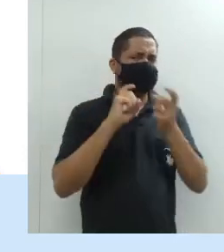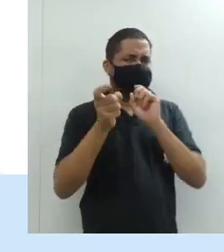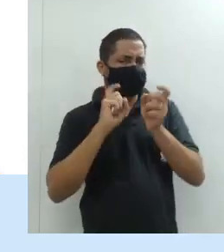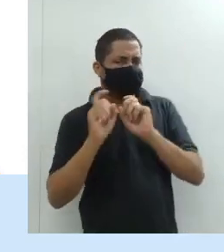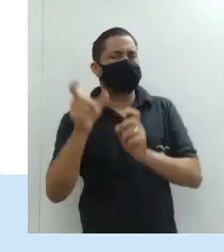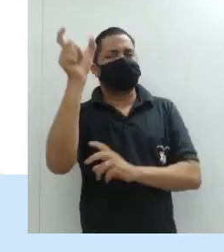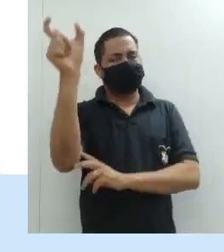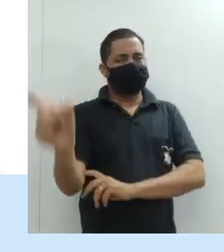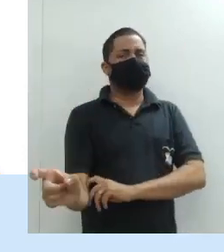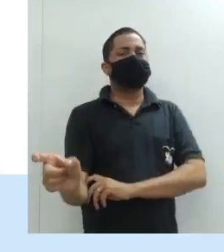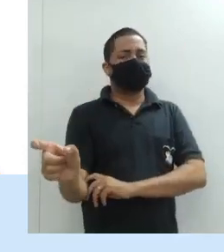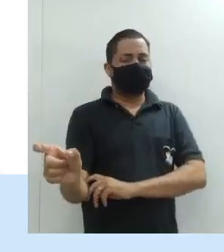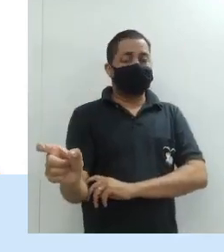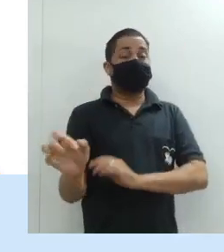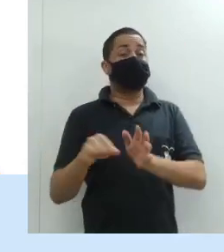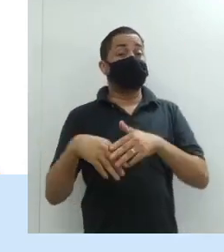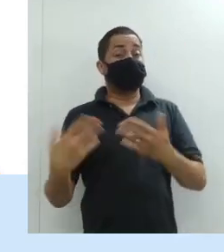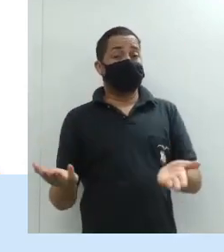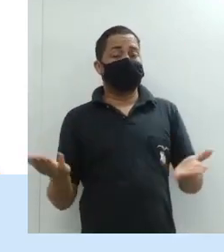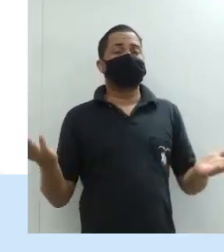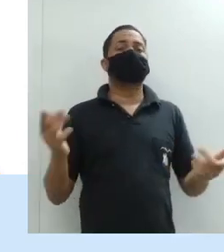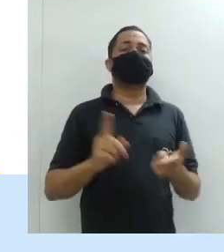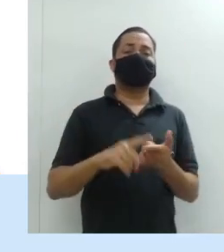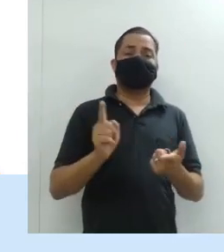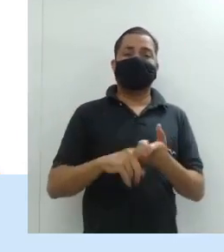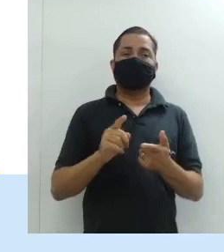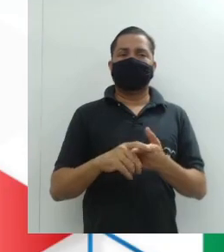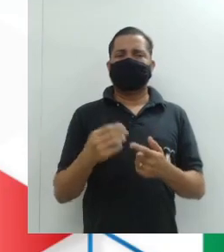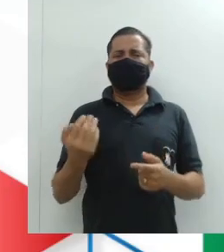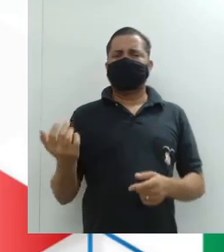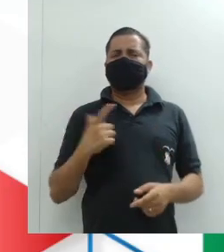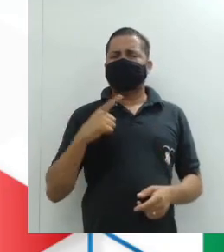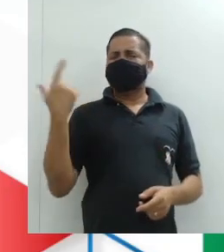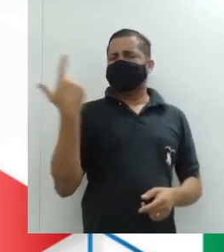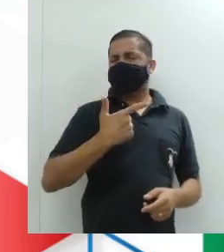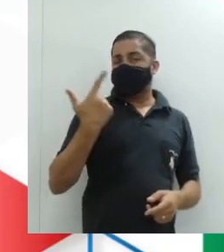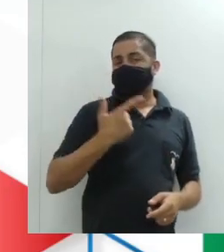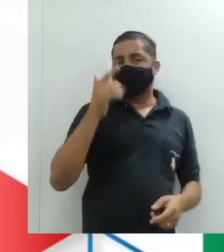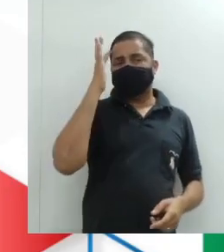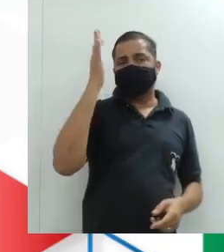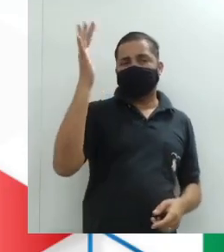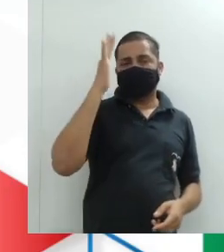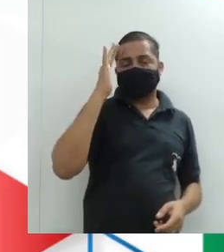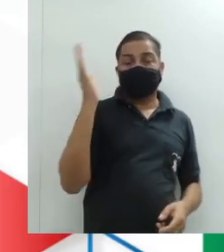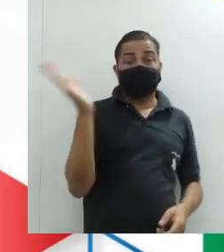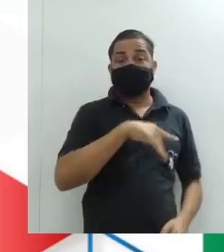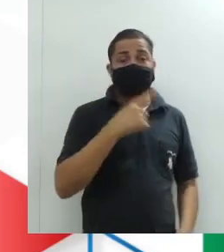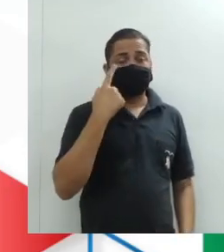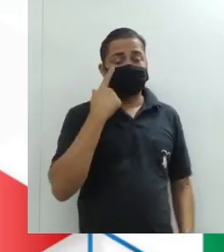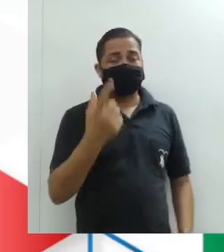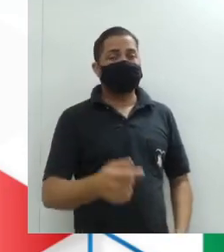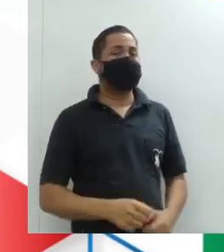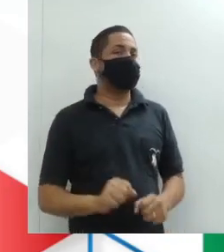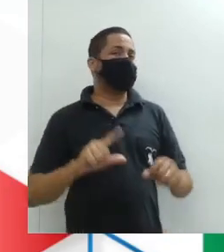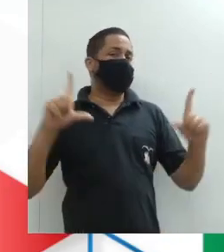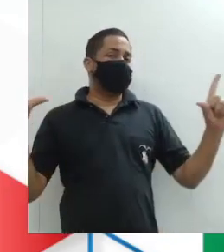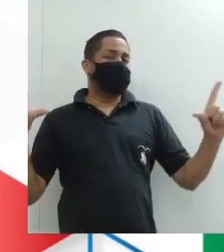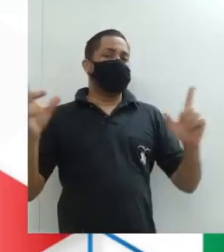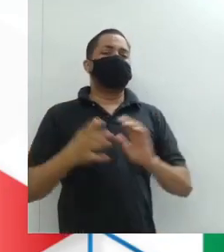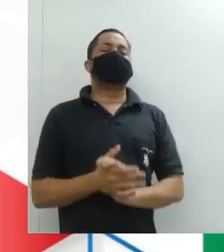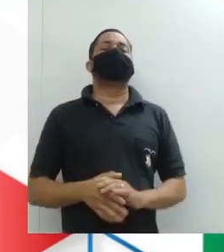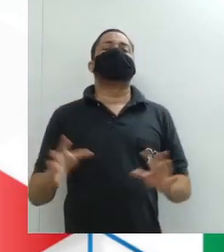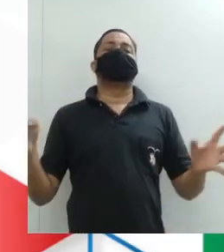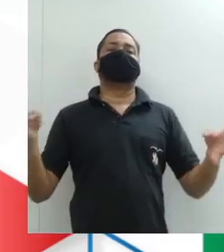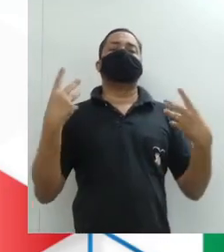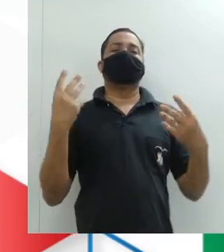sobre ele. Mas trago para vocês também uma segunda reflexão. Acompanhem comigo na tela. Prestem